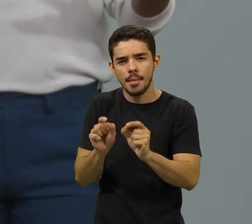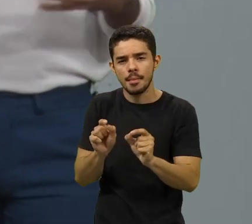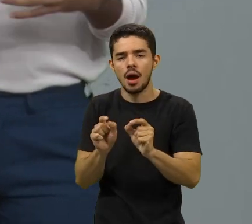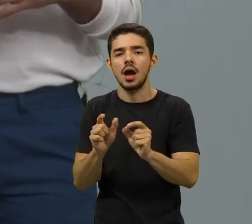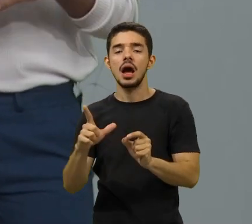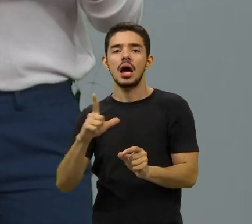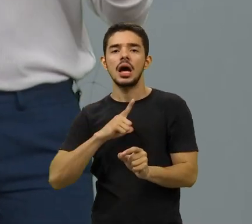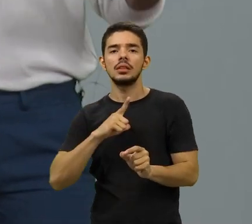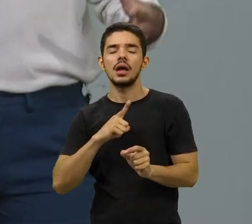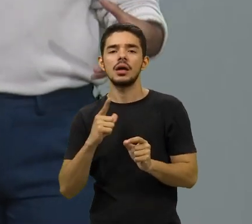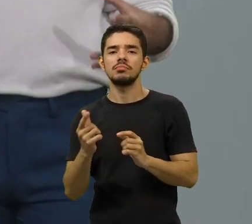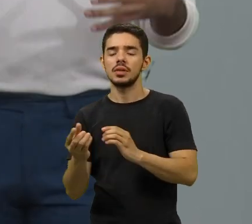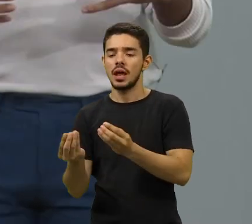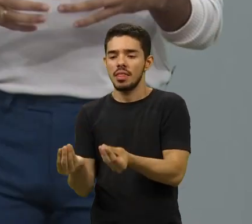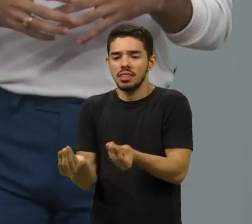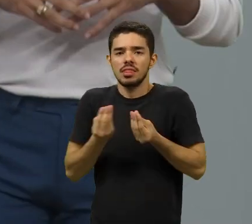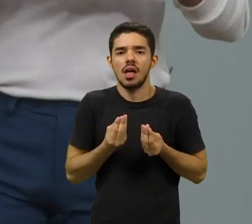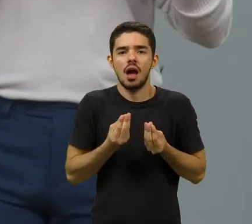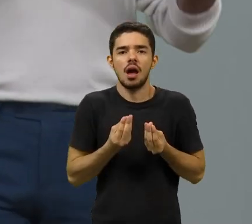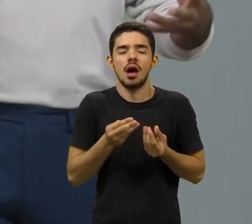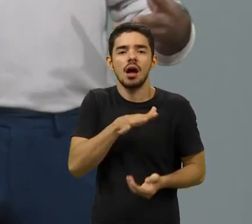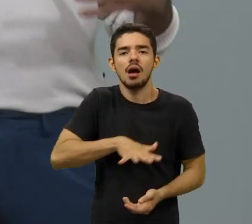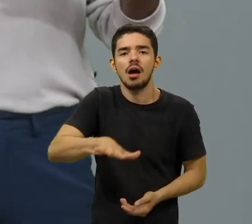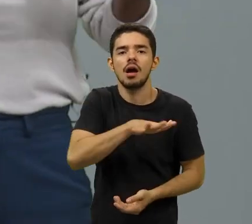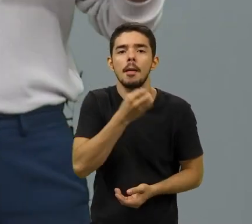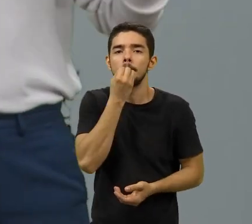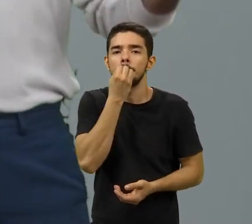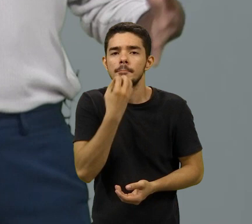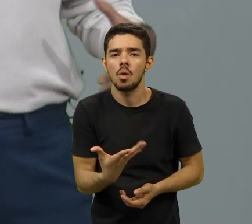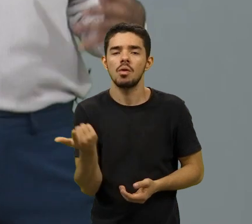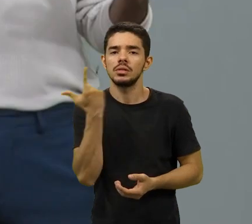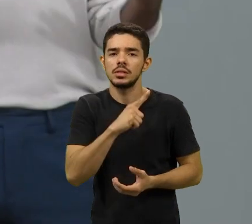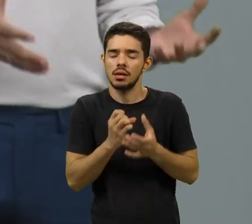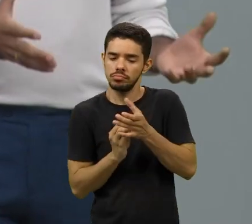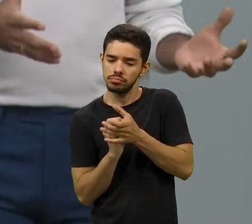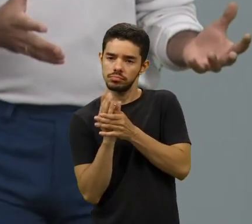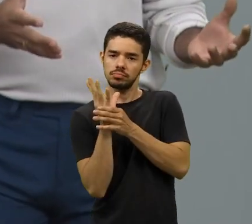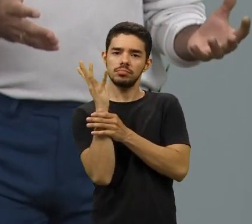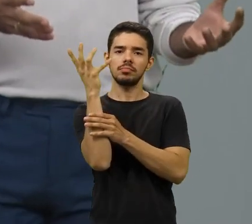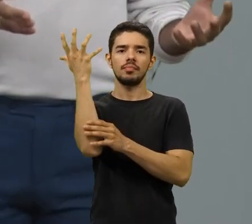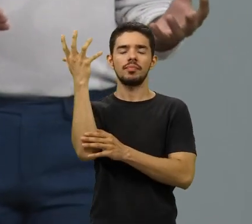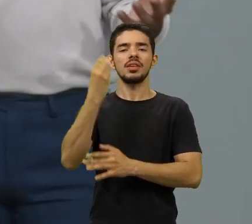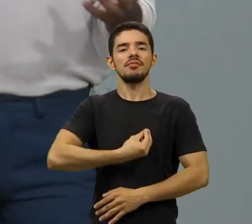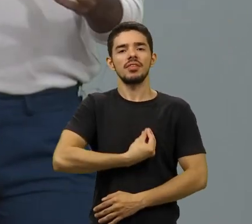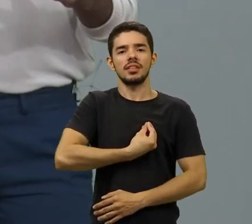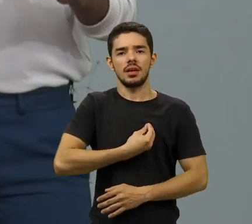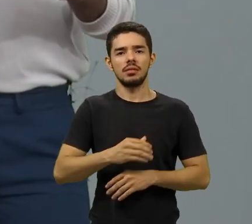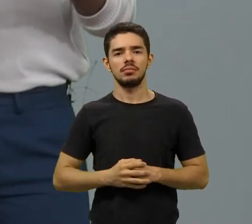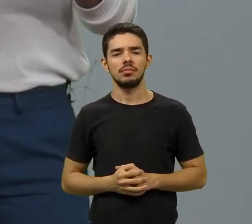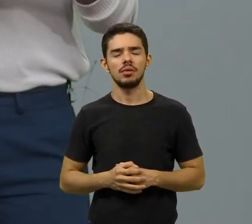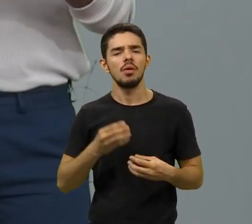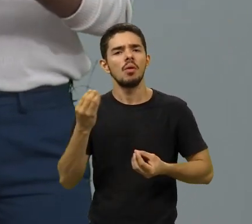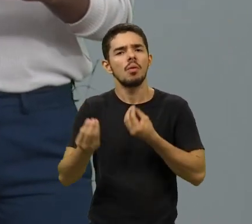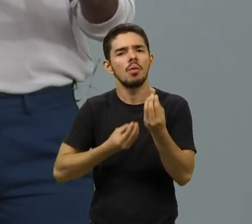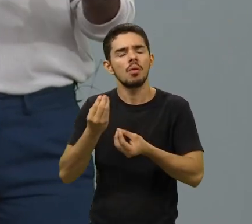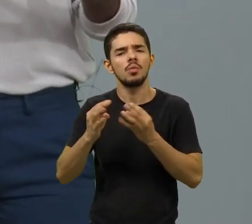geram um ambiente fértil, um ambiente bom para a produção de árvores e de vida. E como é